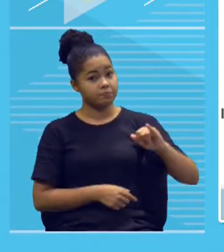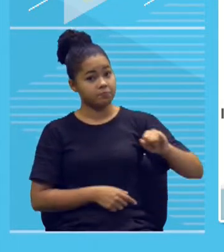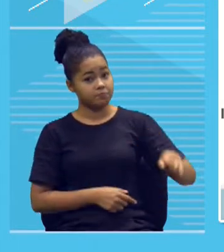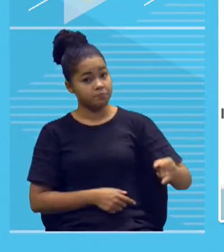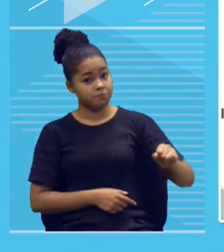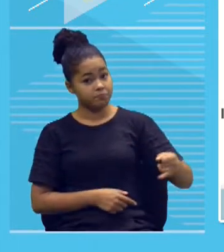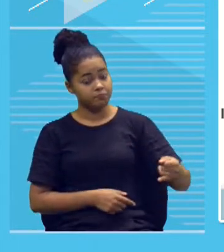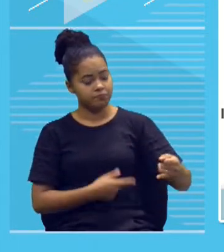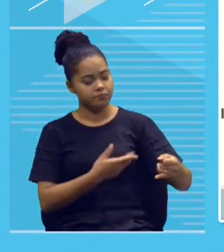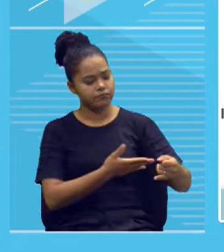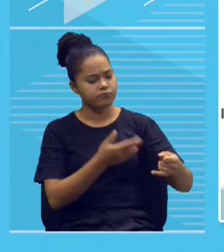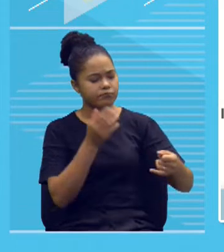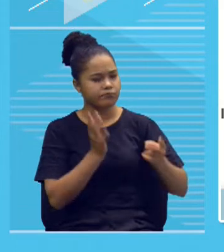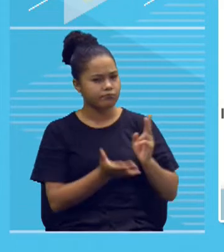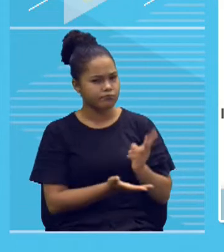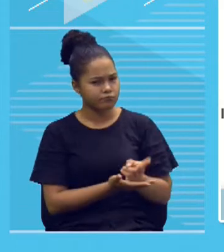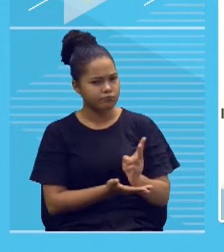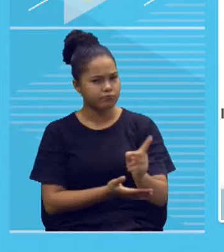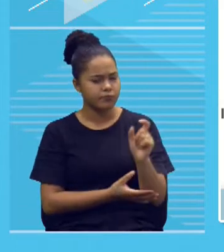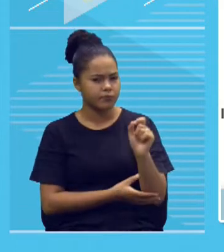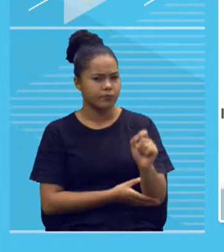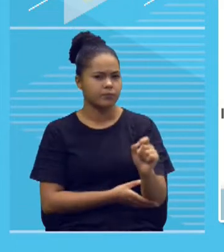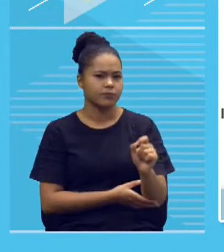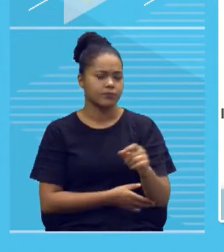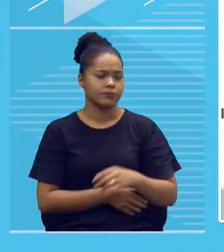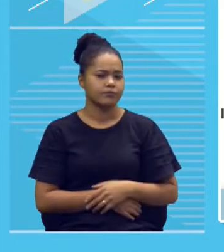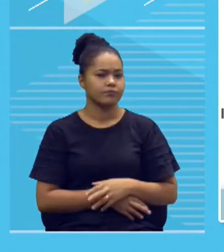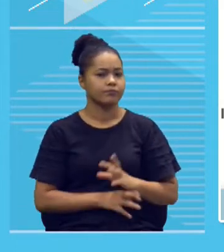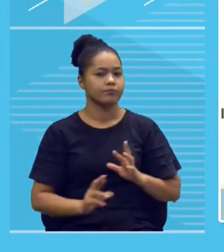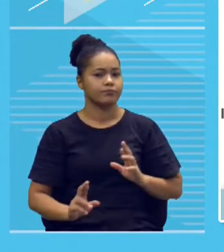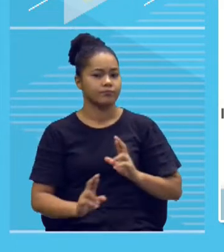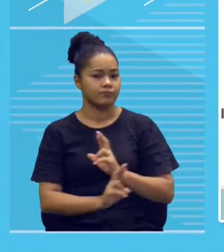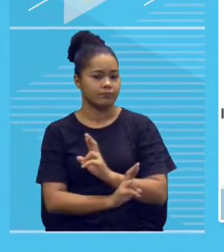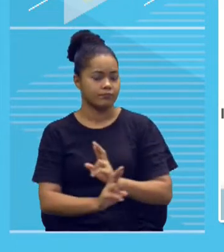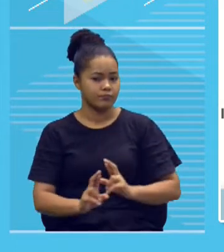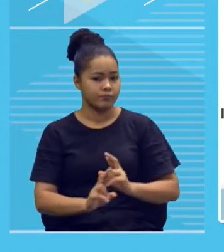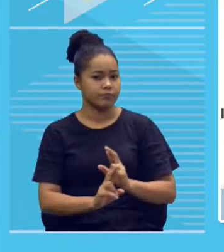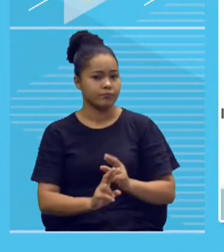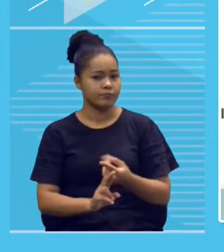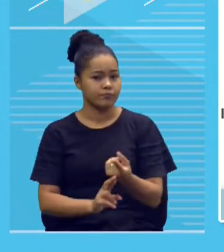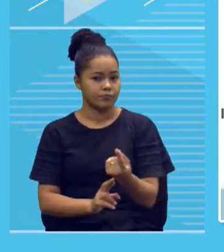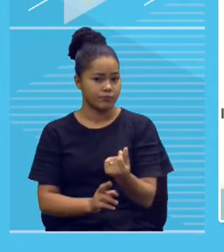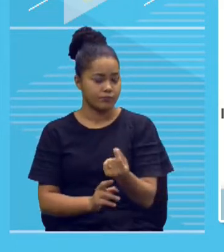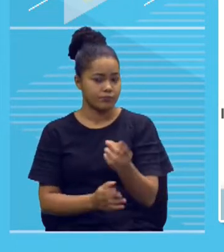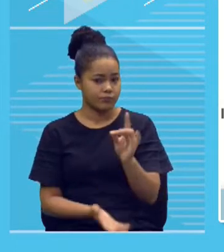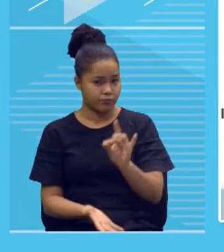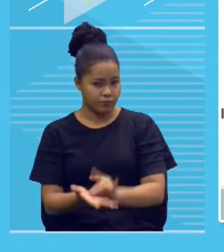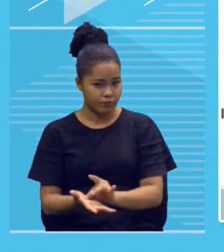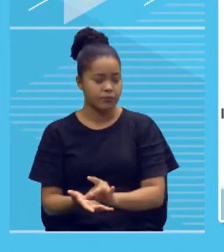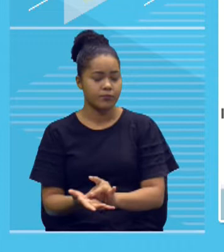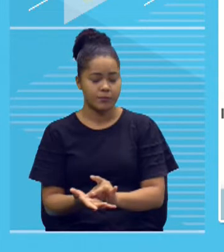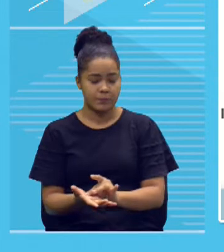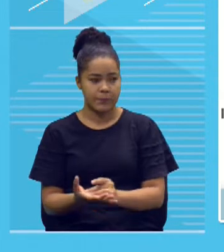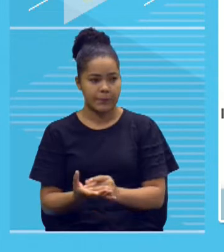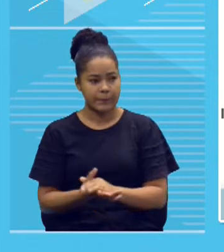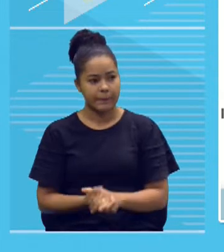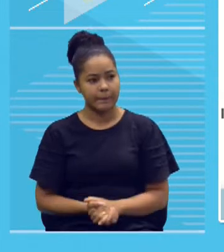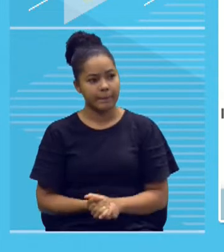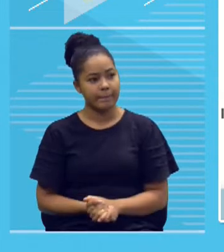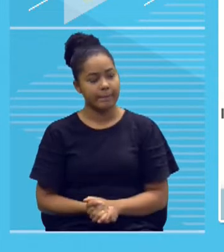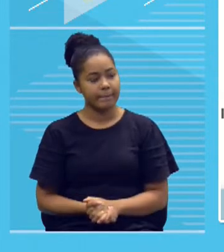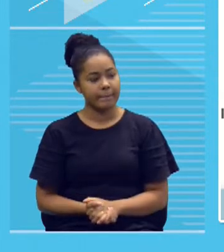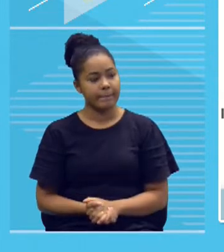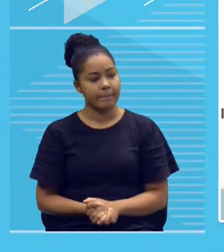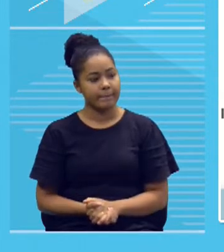sempre incide em relação ao valor original as unidades já estão aqui né Gabriel mas é que ele pediu que nós